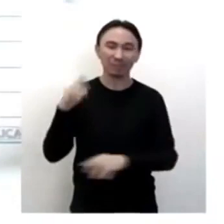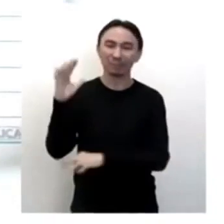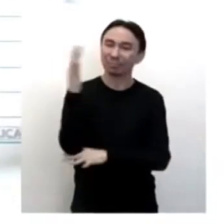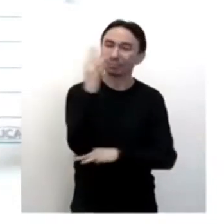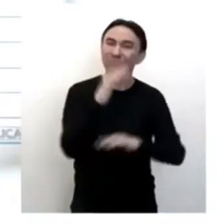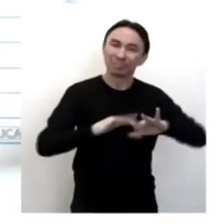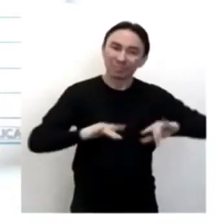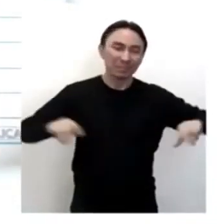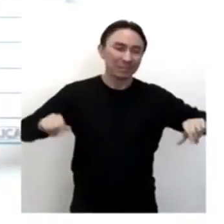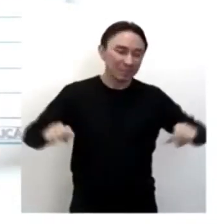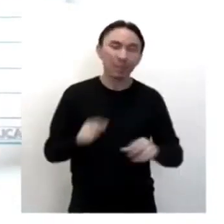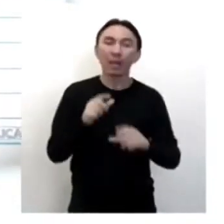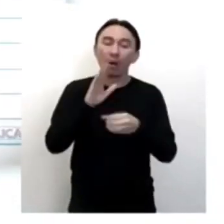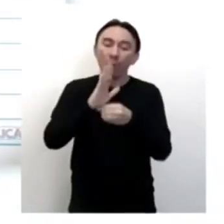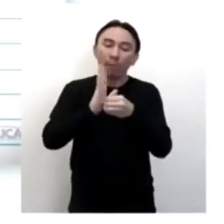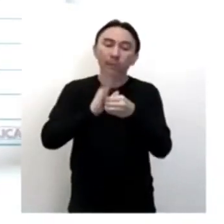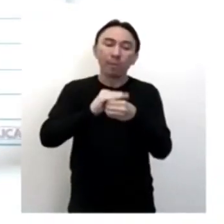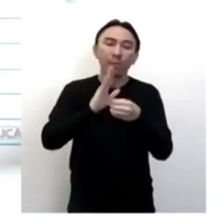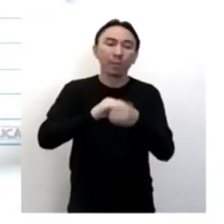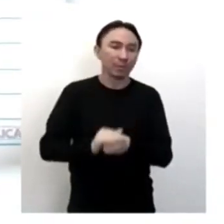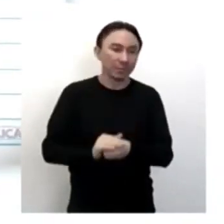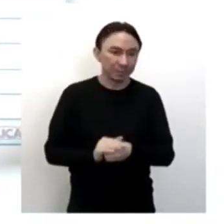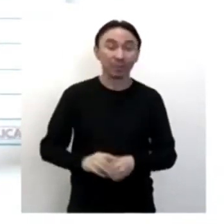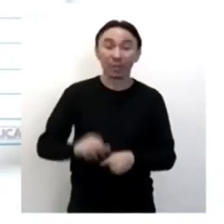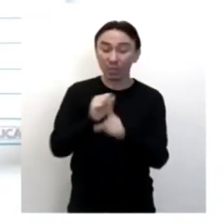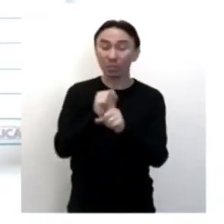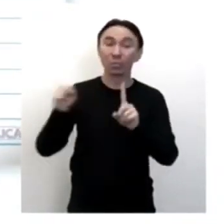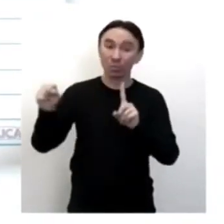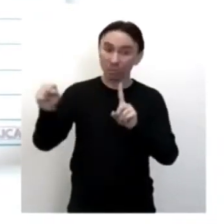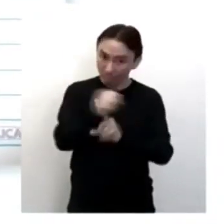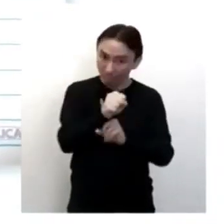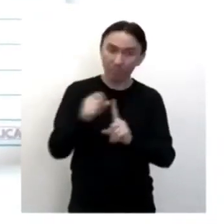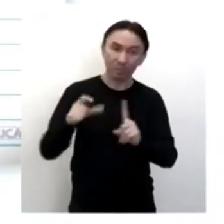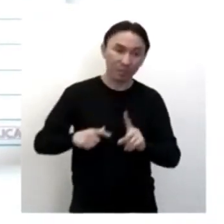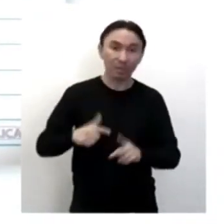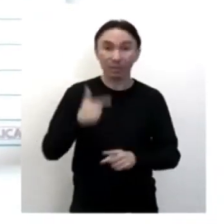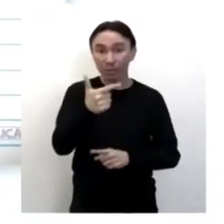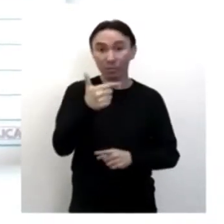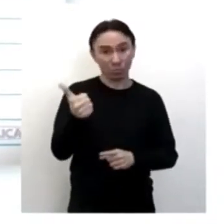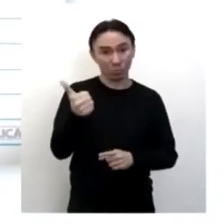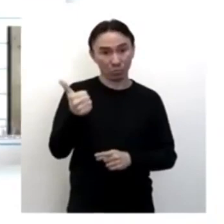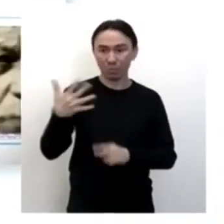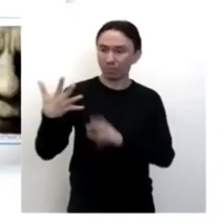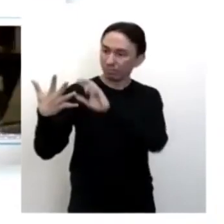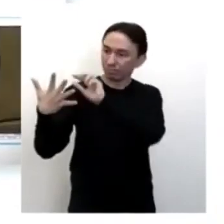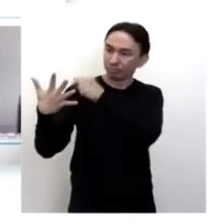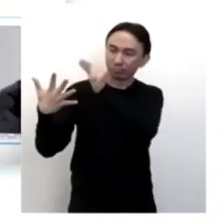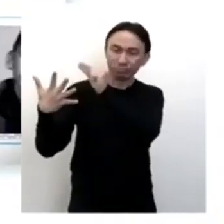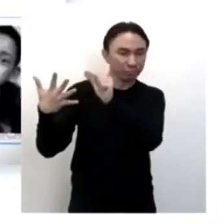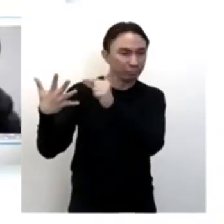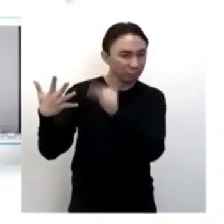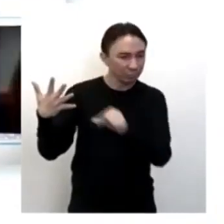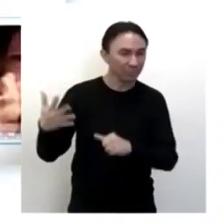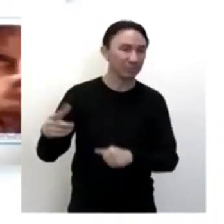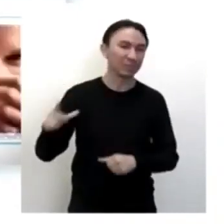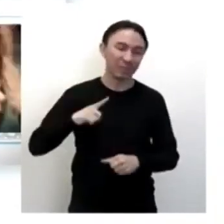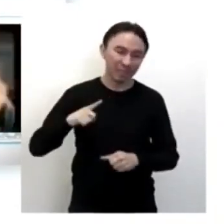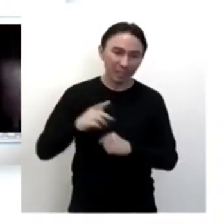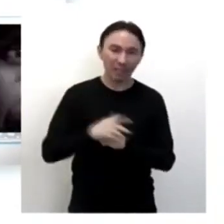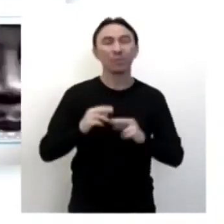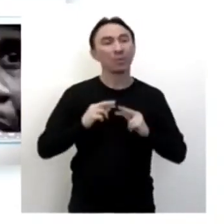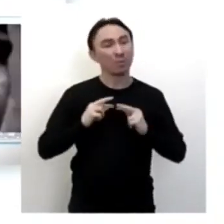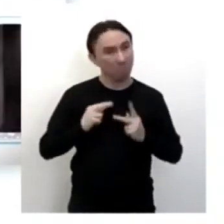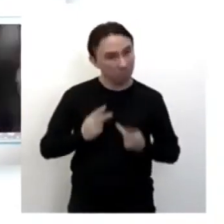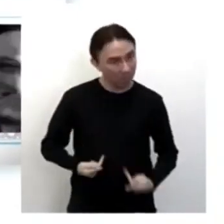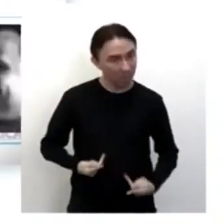social é composta por 21 indicadores, que correspondem especialmente aos objetivos ligados à satisfação das necessidades humanas, à